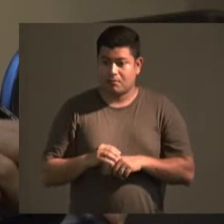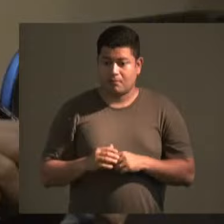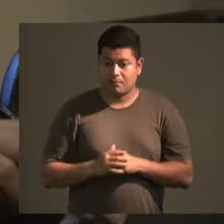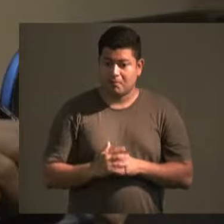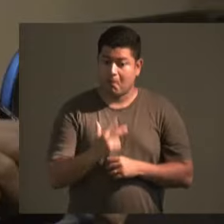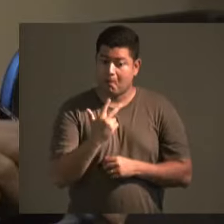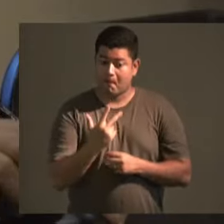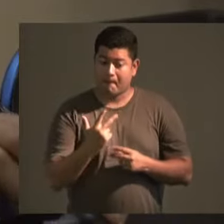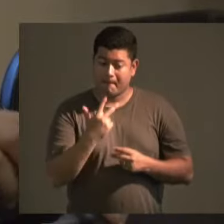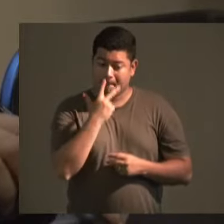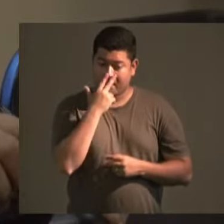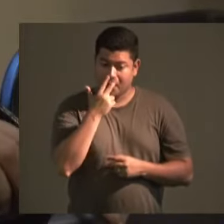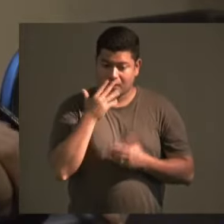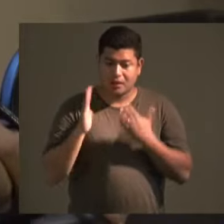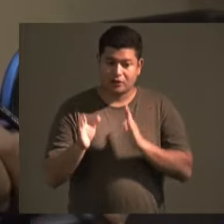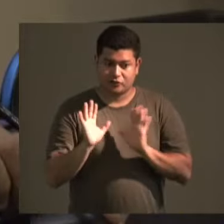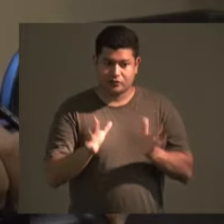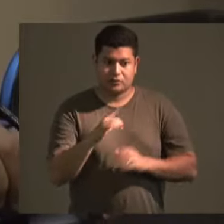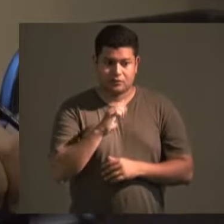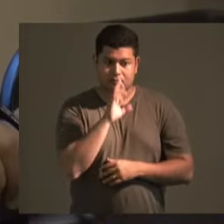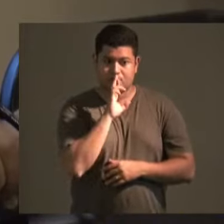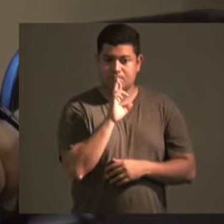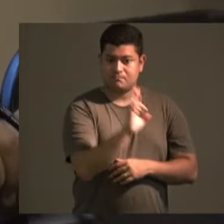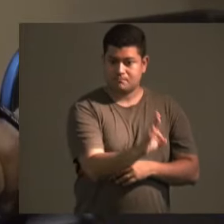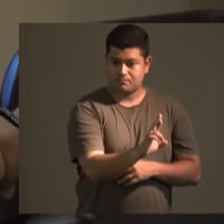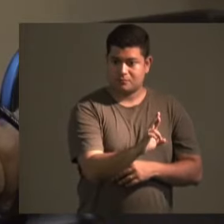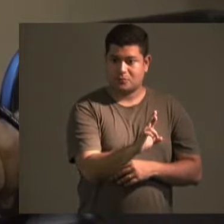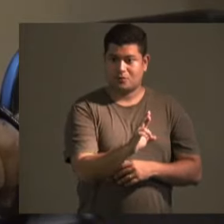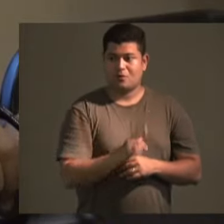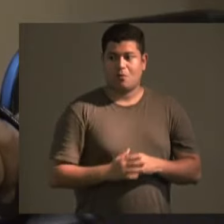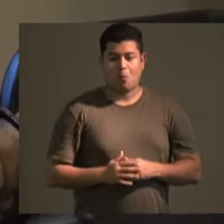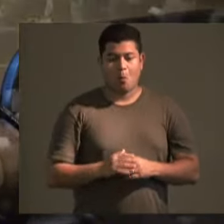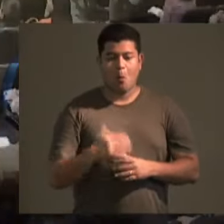essas ações. Ela já tem o painel pronto?